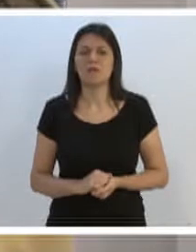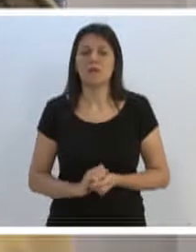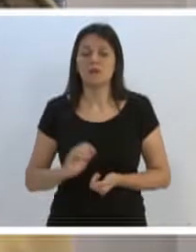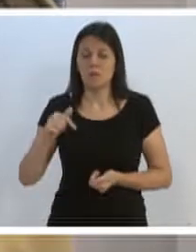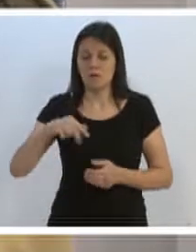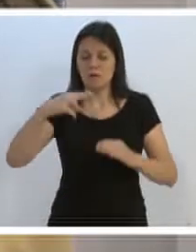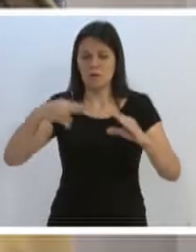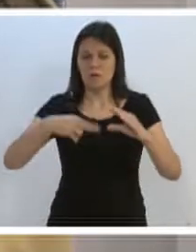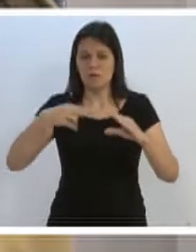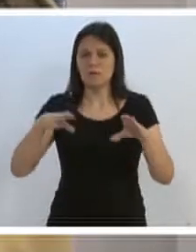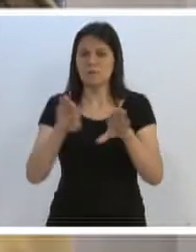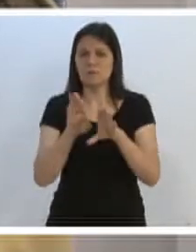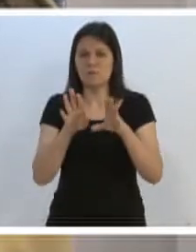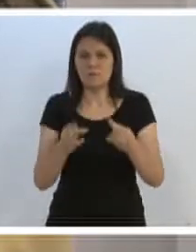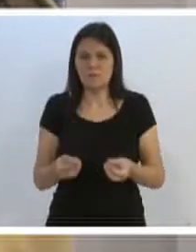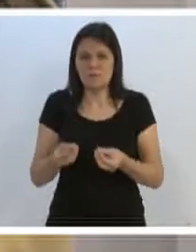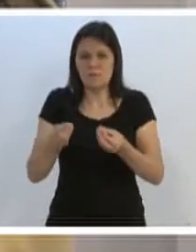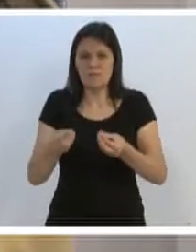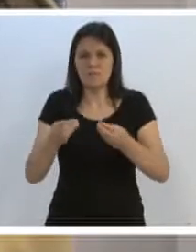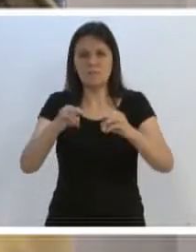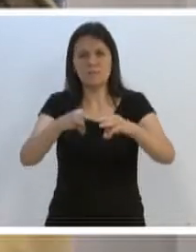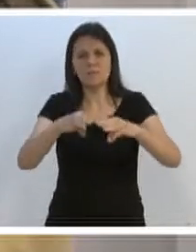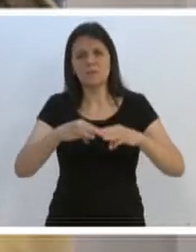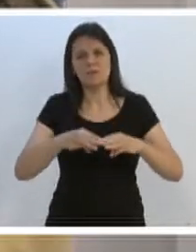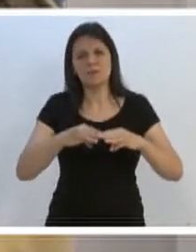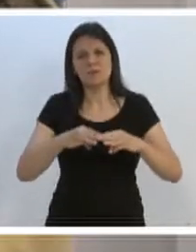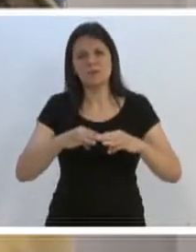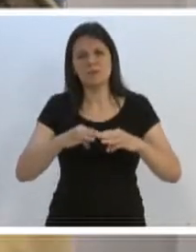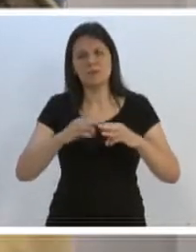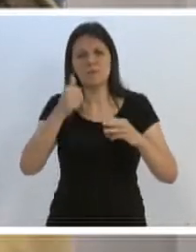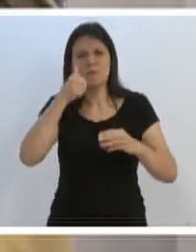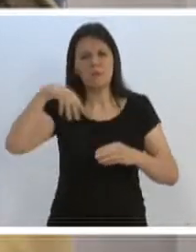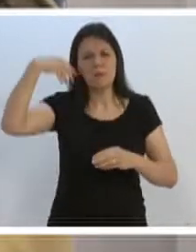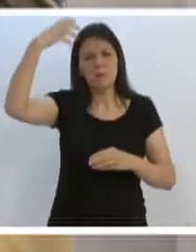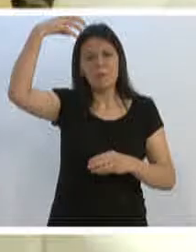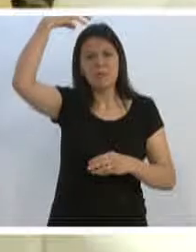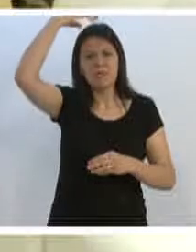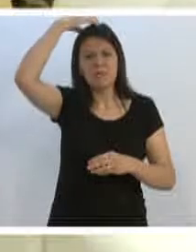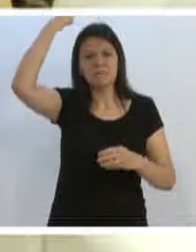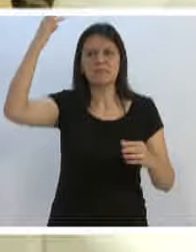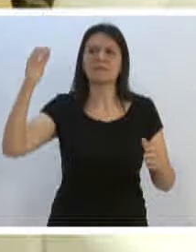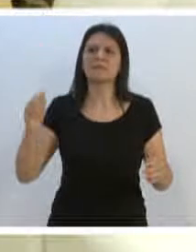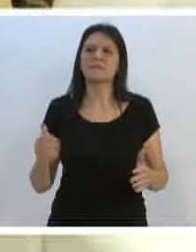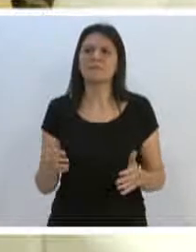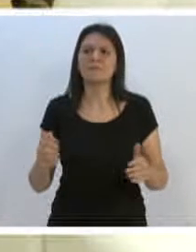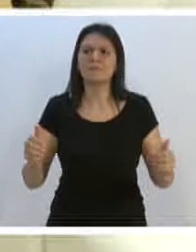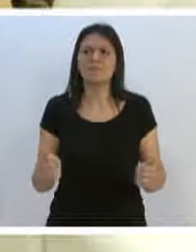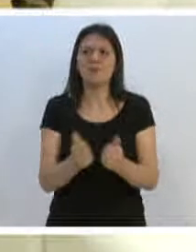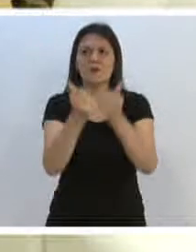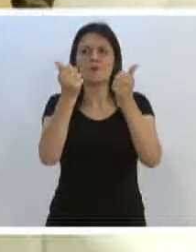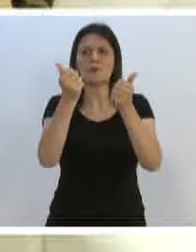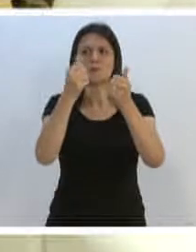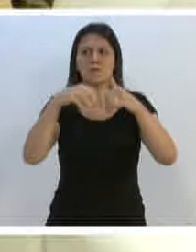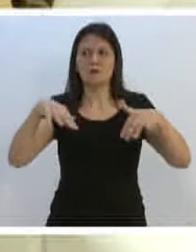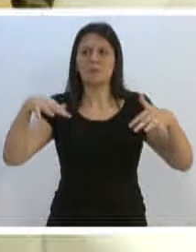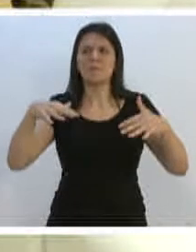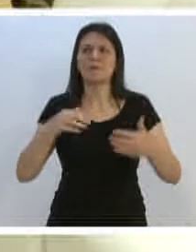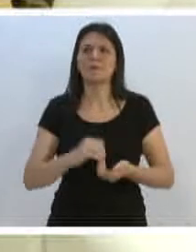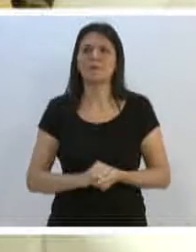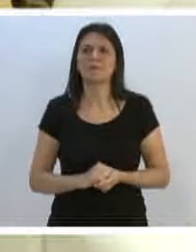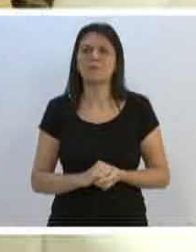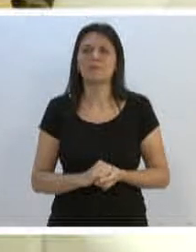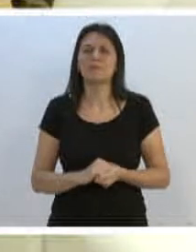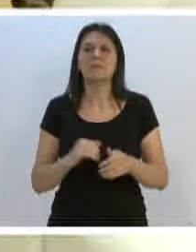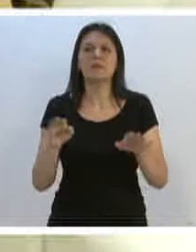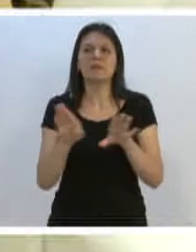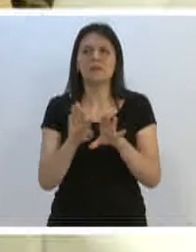casa entregando as moções da realeza, da Oktoberfest. Quero aqui cumprimentar a Caroline Gerke, bem como também a